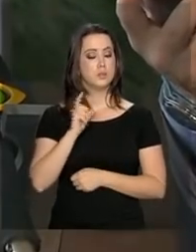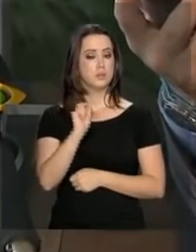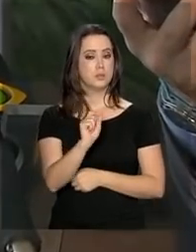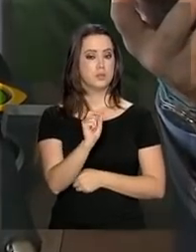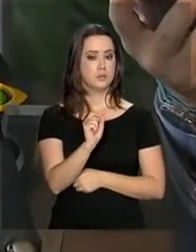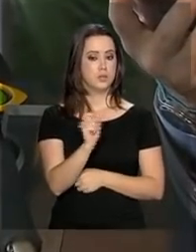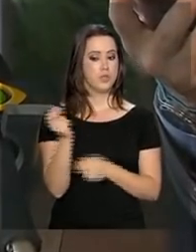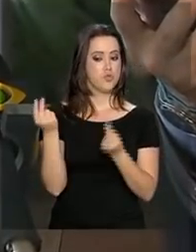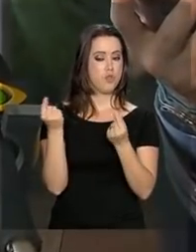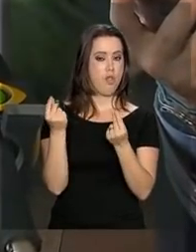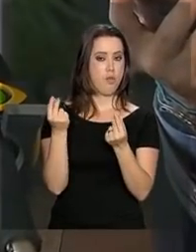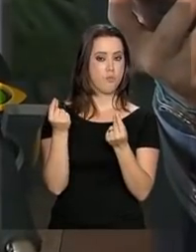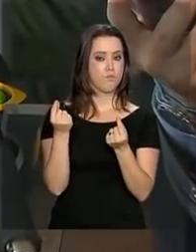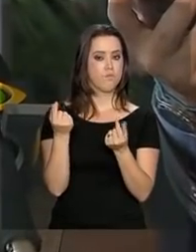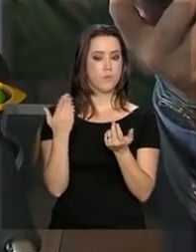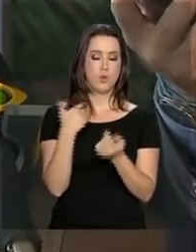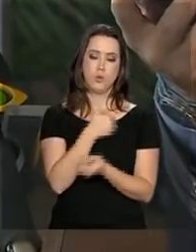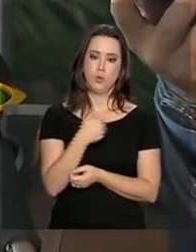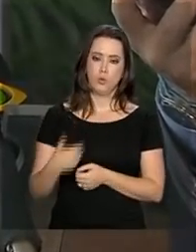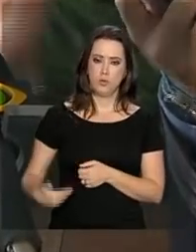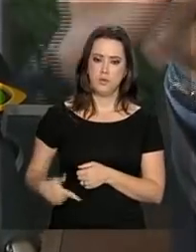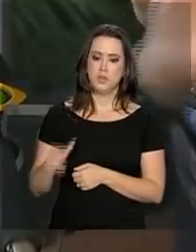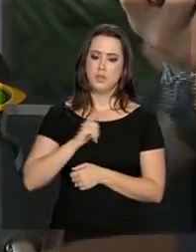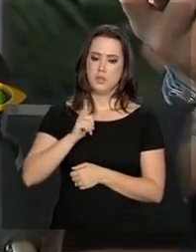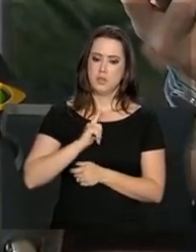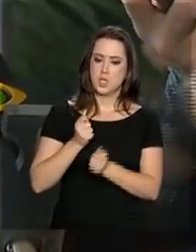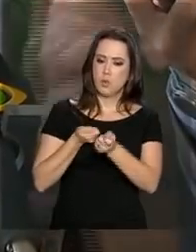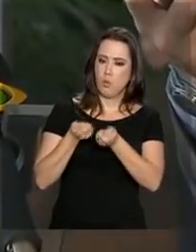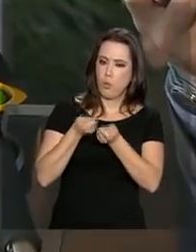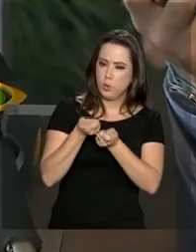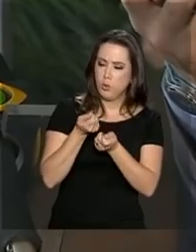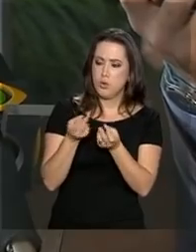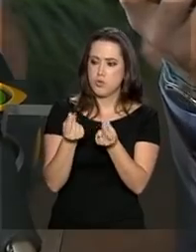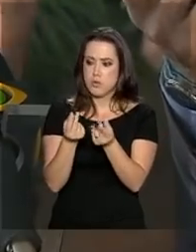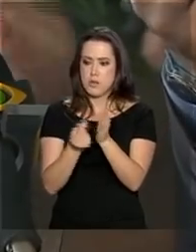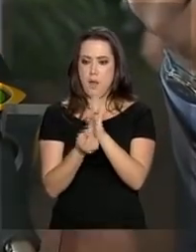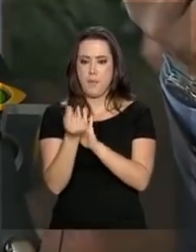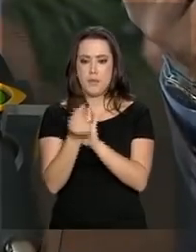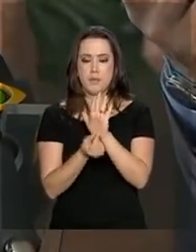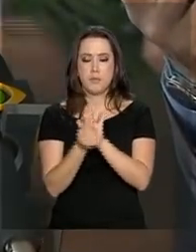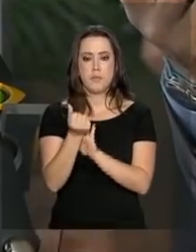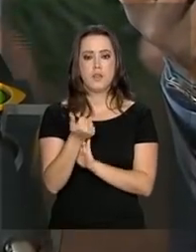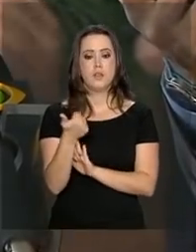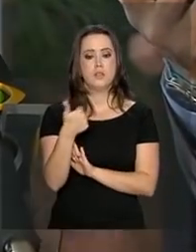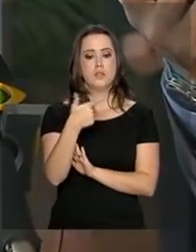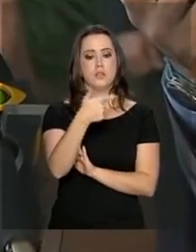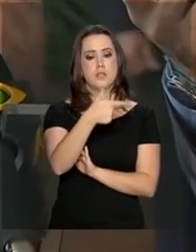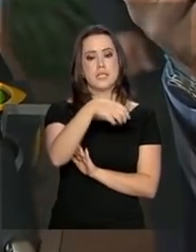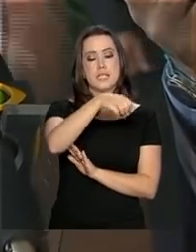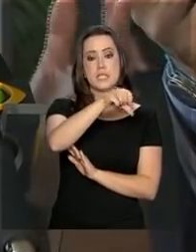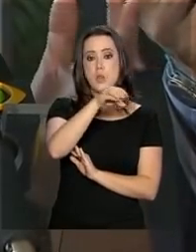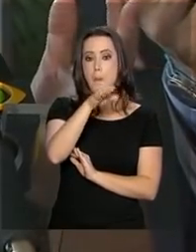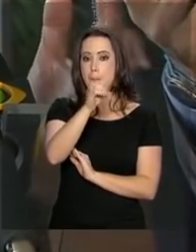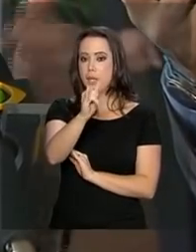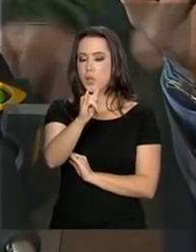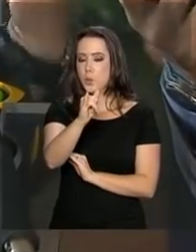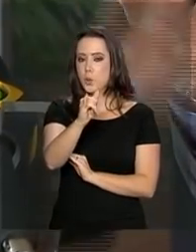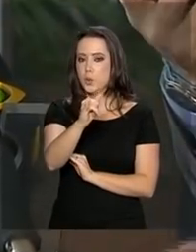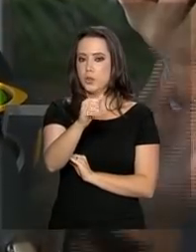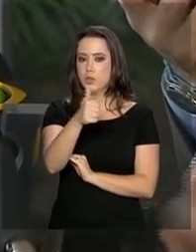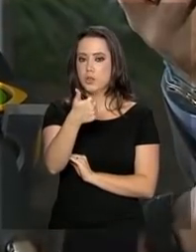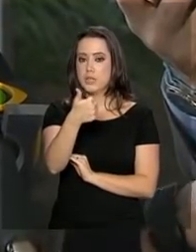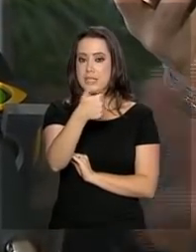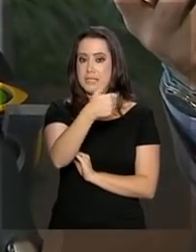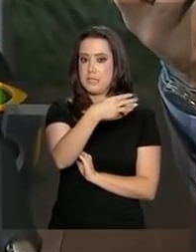sobrar recursos num governo que tem tá no orçamento aprovado este ano 129 bilhões ou